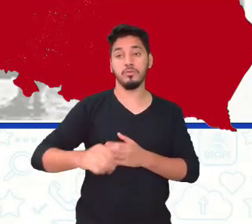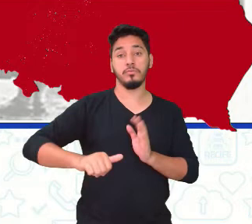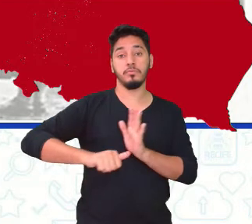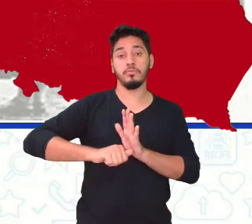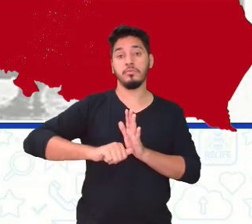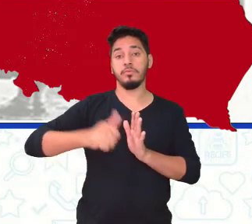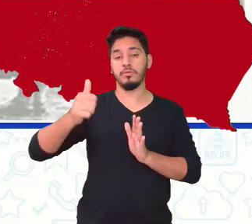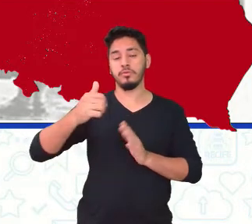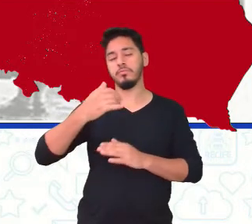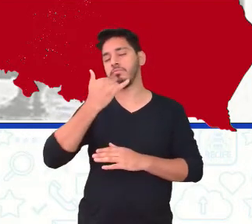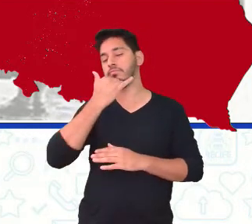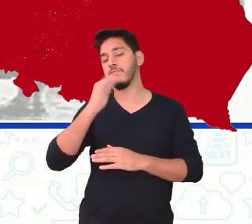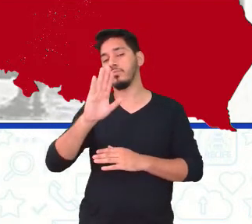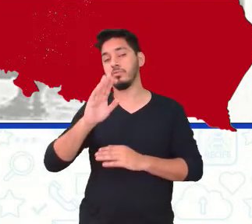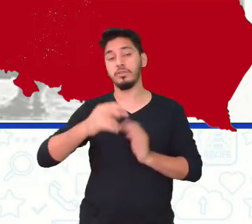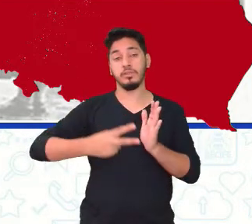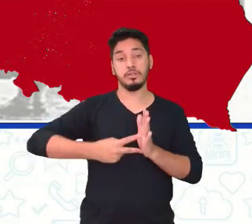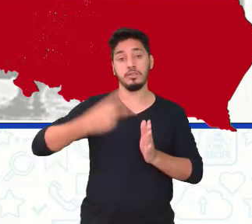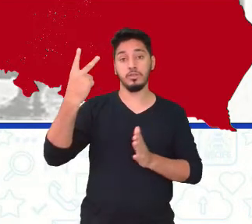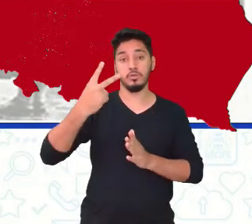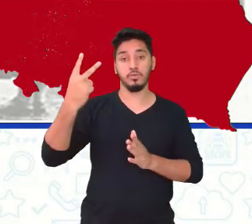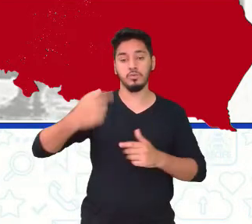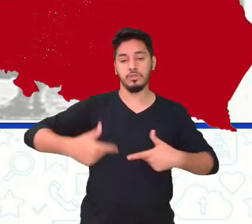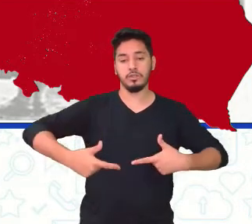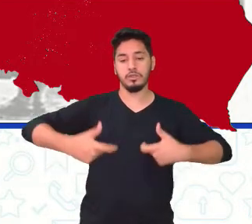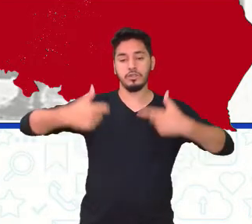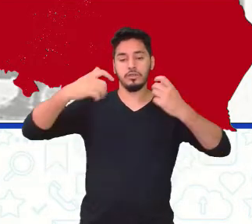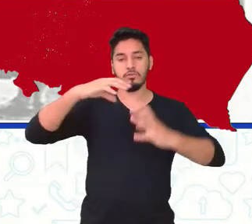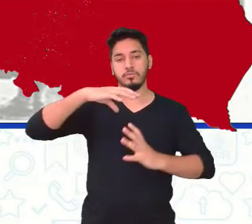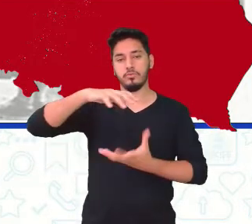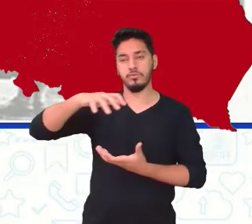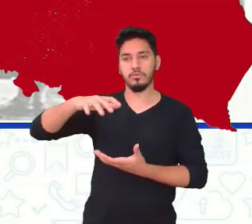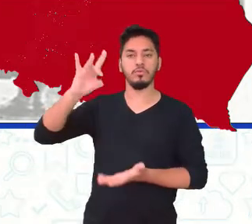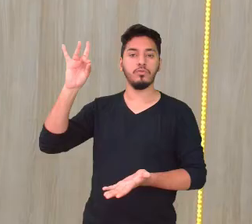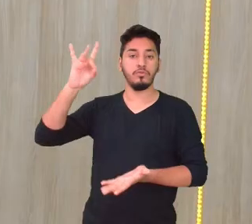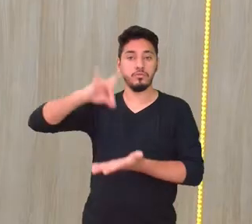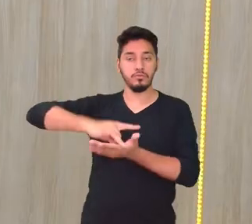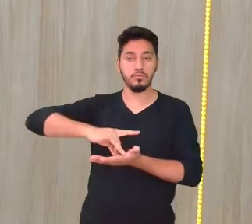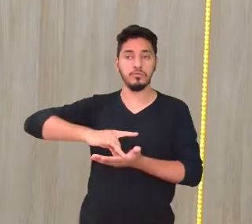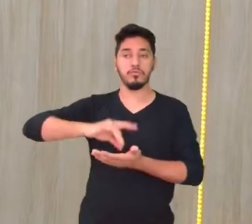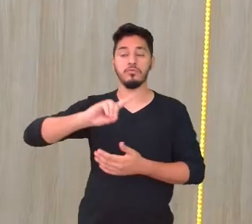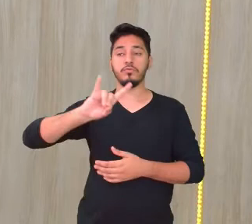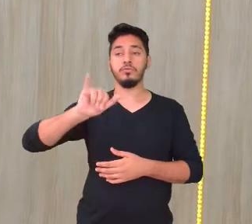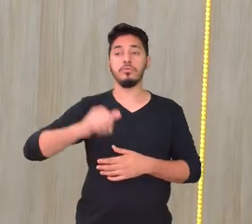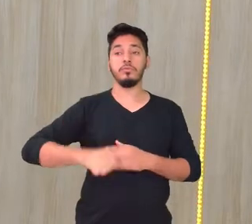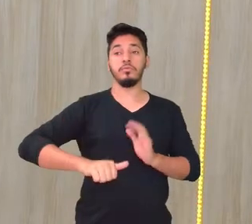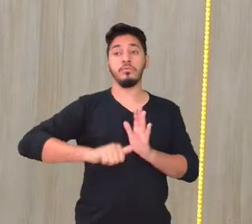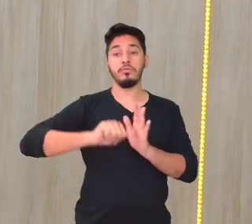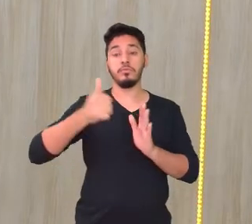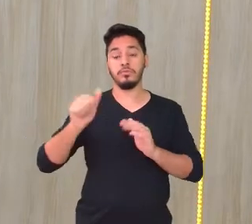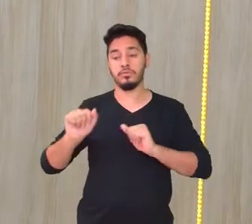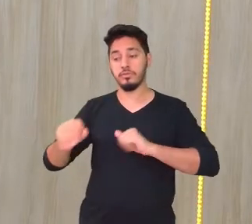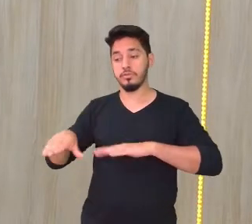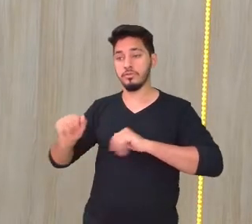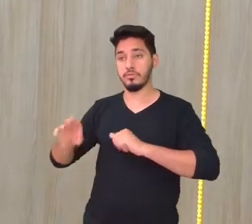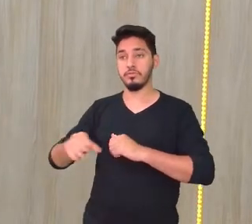da Segunda Guerra Mundial, né? Oficialmente é o dia 1º de setembro